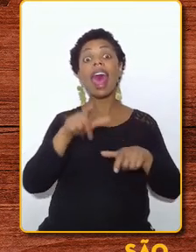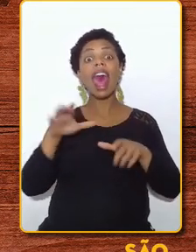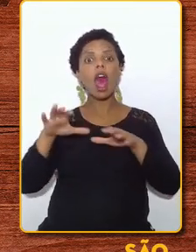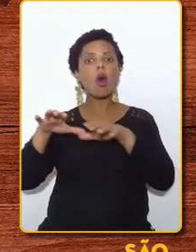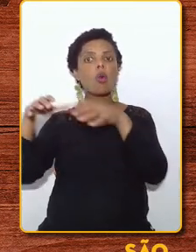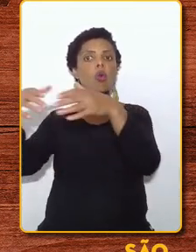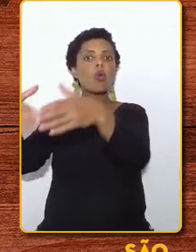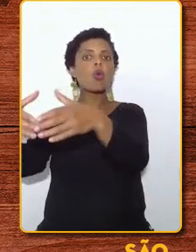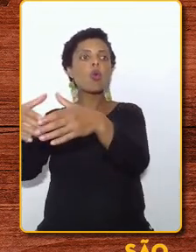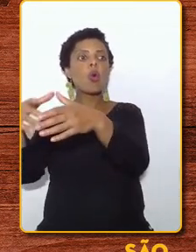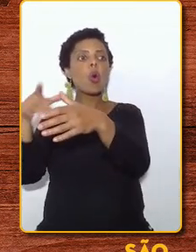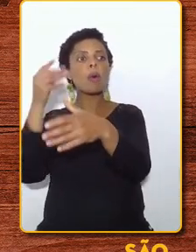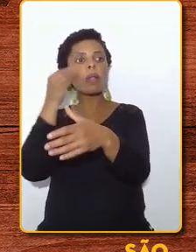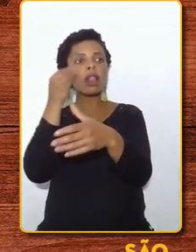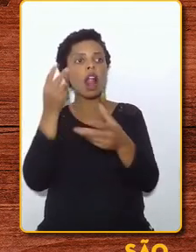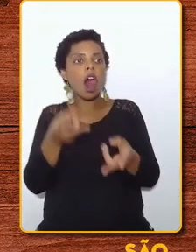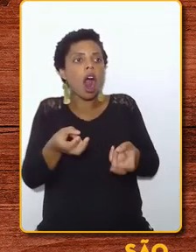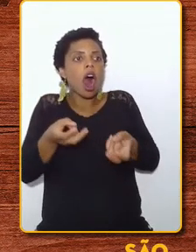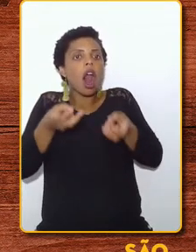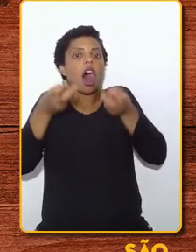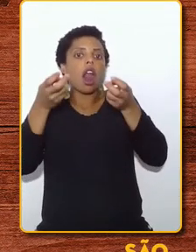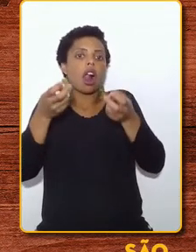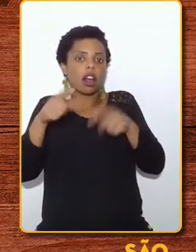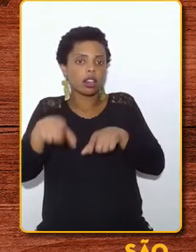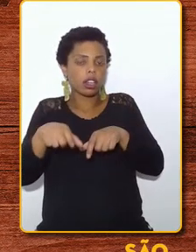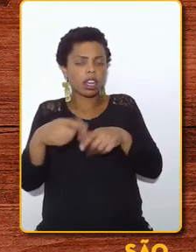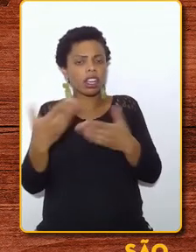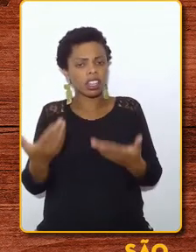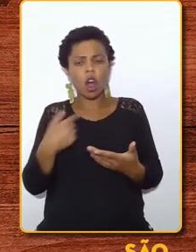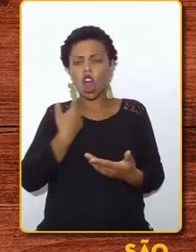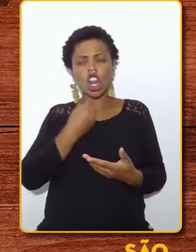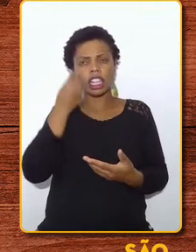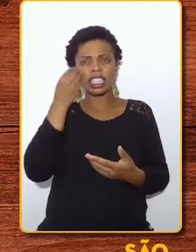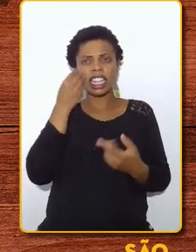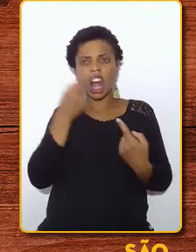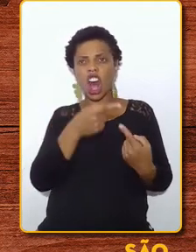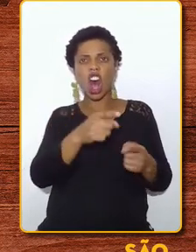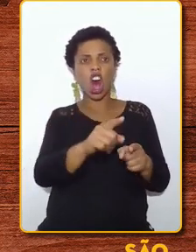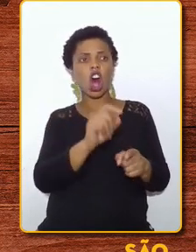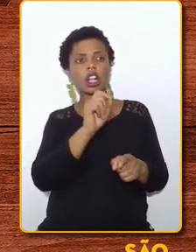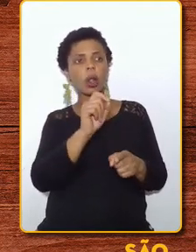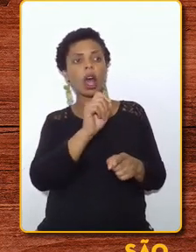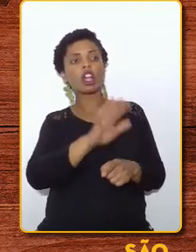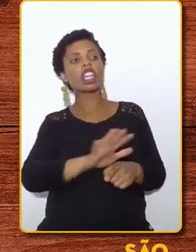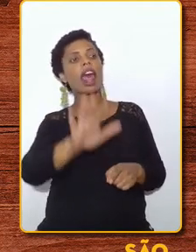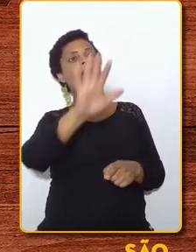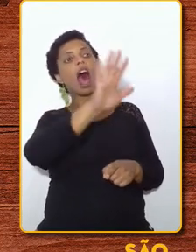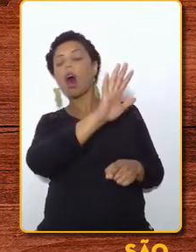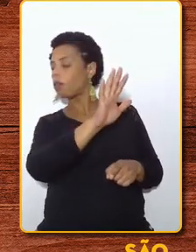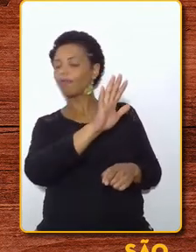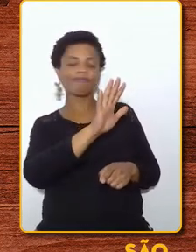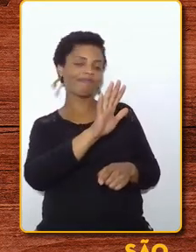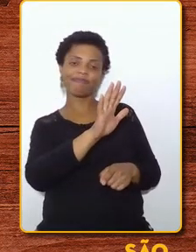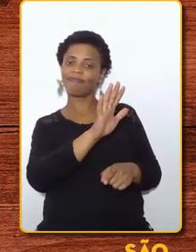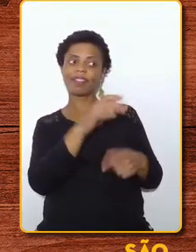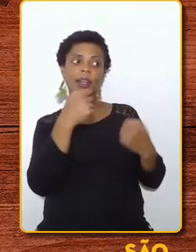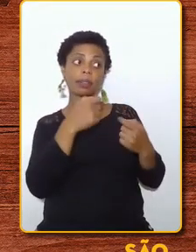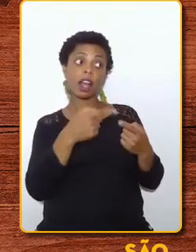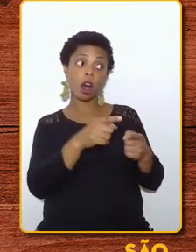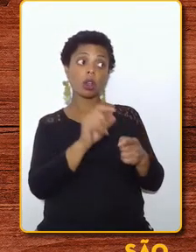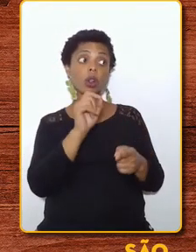gente atacar a aparência dos fatos, o genérico, vamos atacar quem